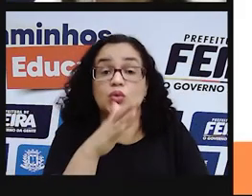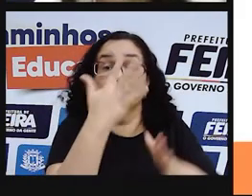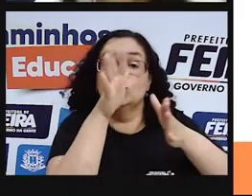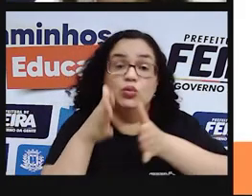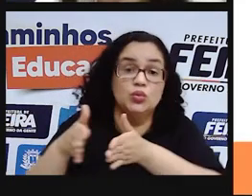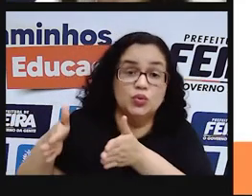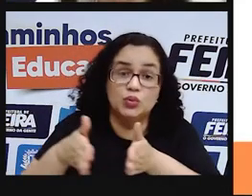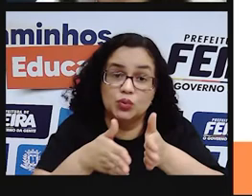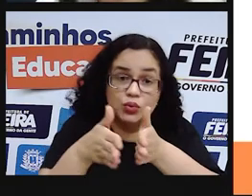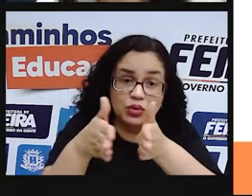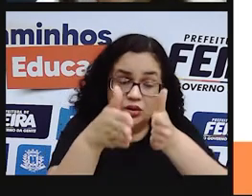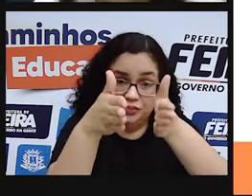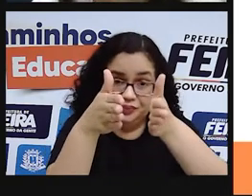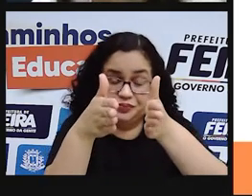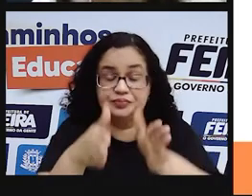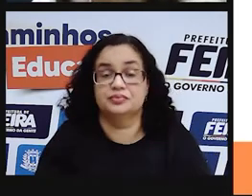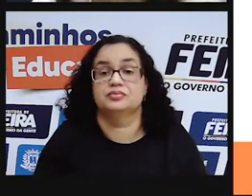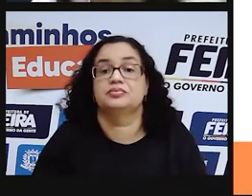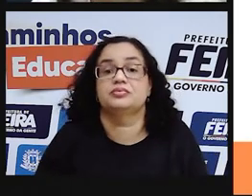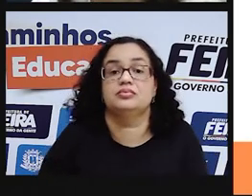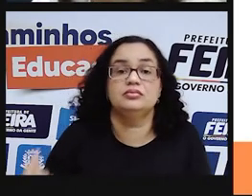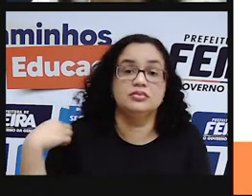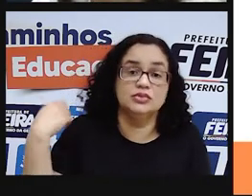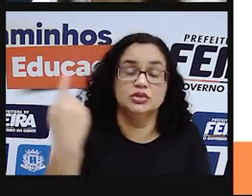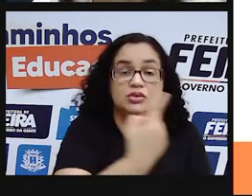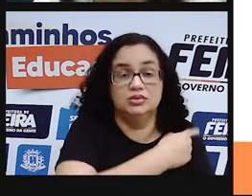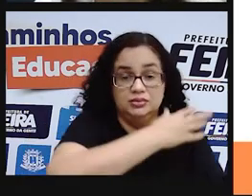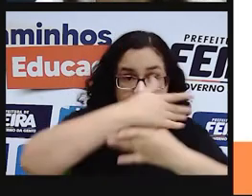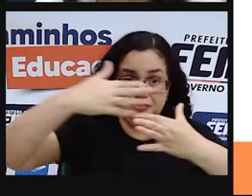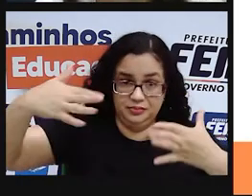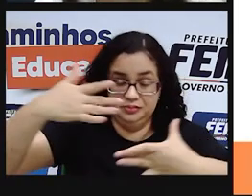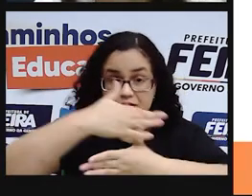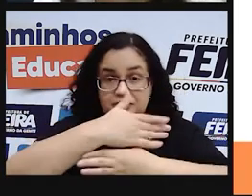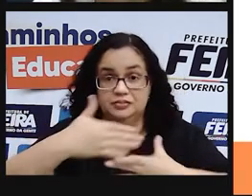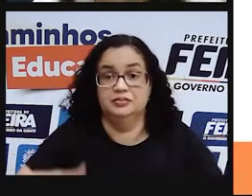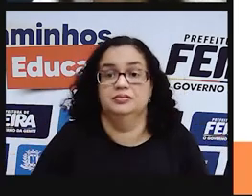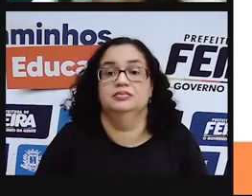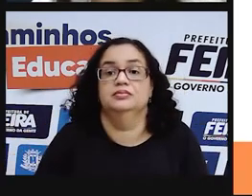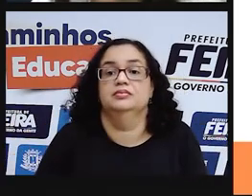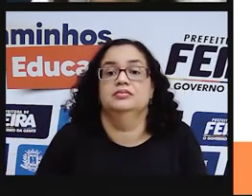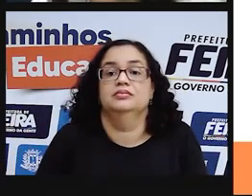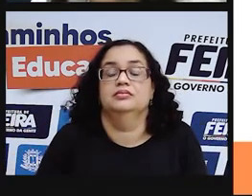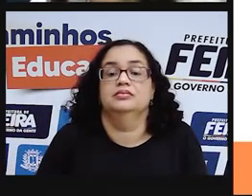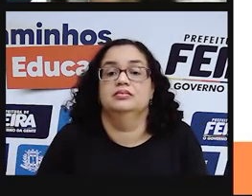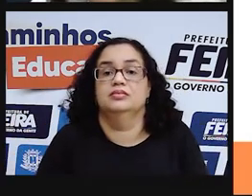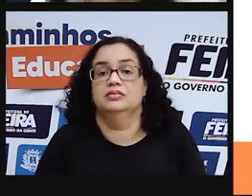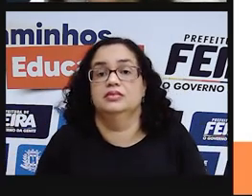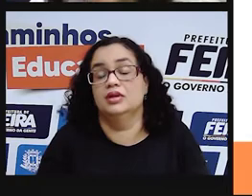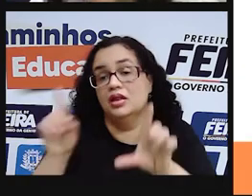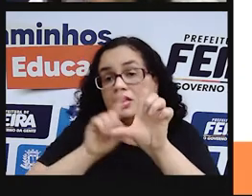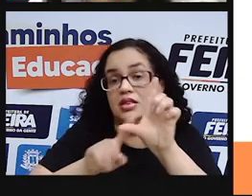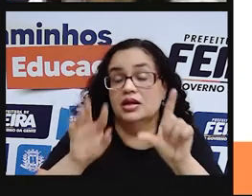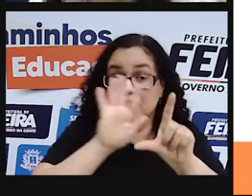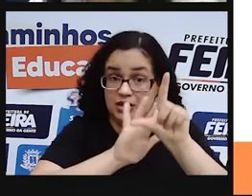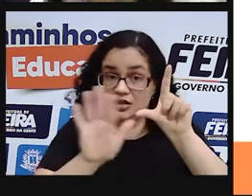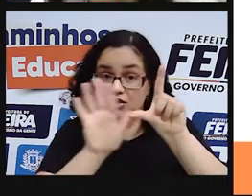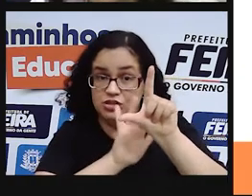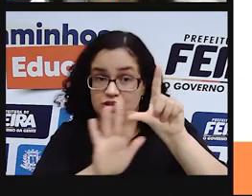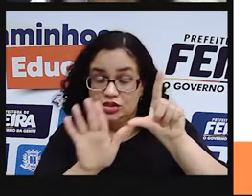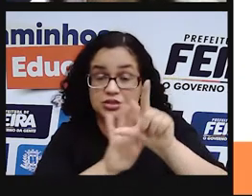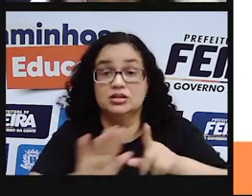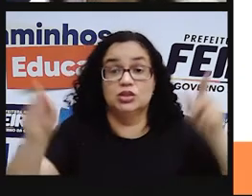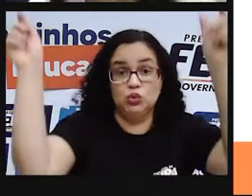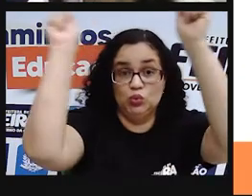os rios que possam passar aí ó no nosso município no nosso território então a legenda ali do mapa